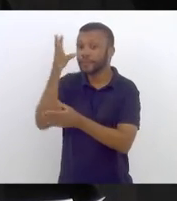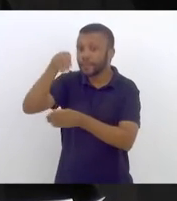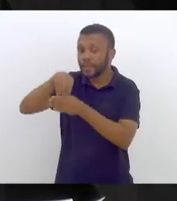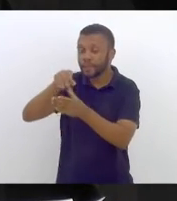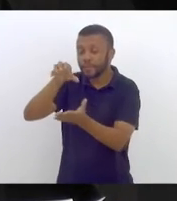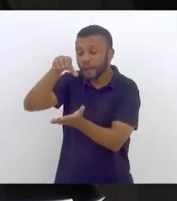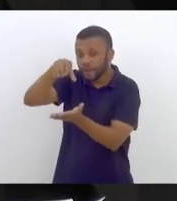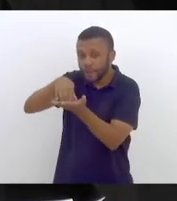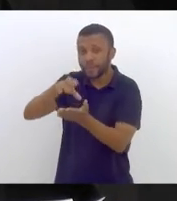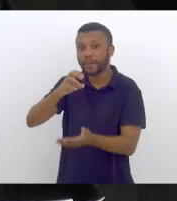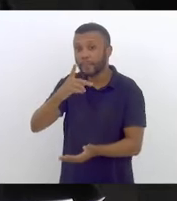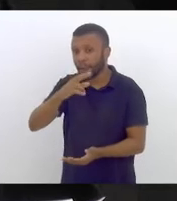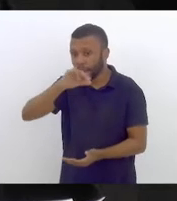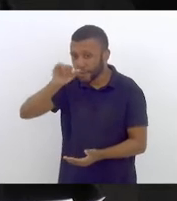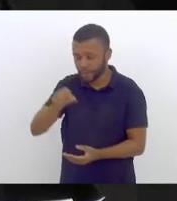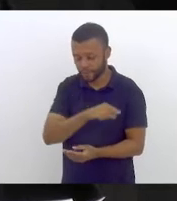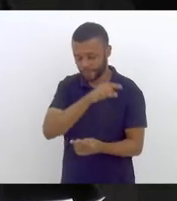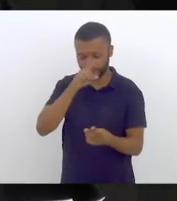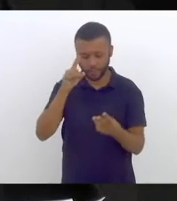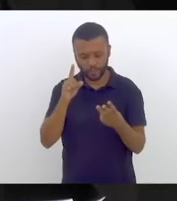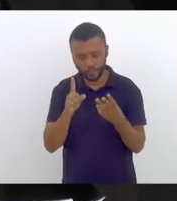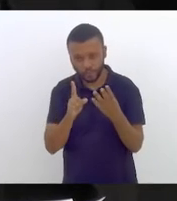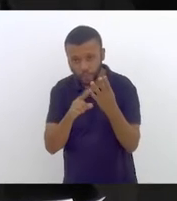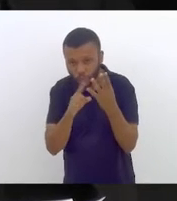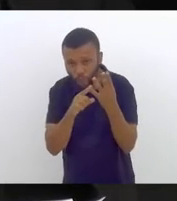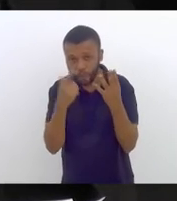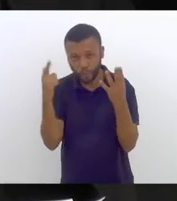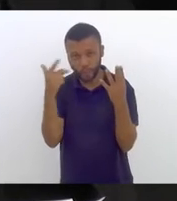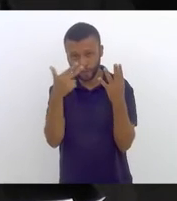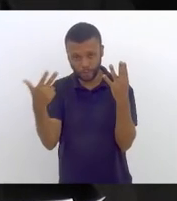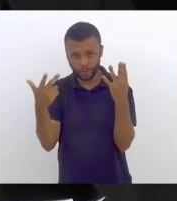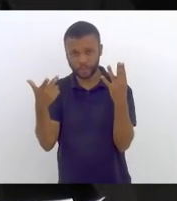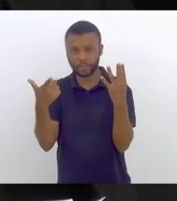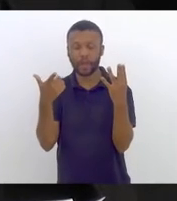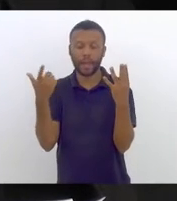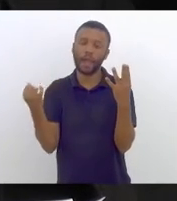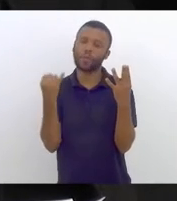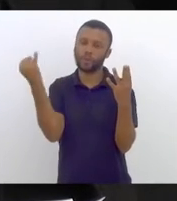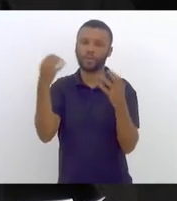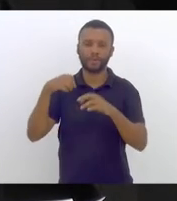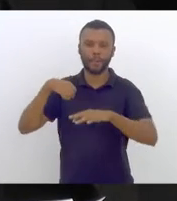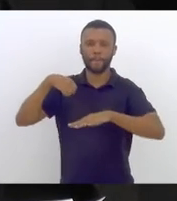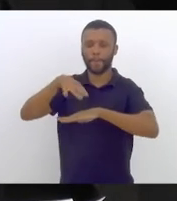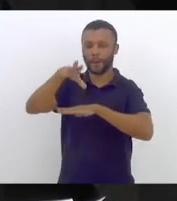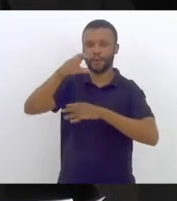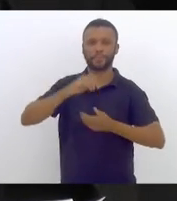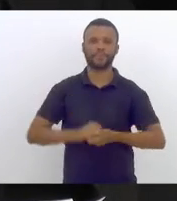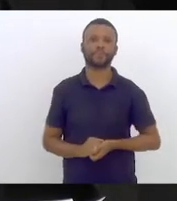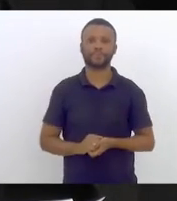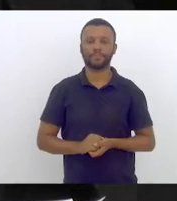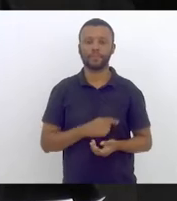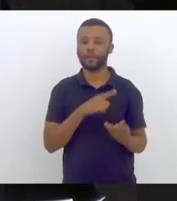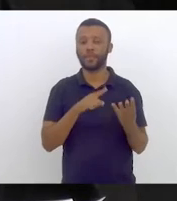por exemplo. Outro aspecto que eu quero ressaltar aqui, a programação,